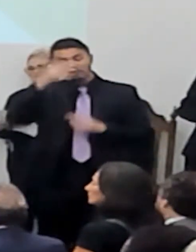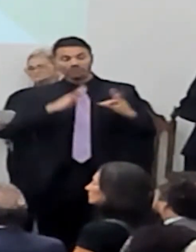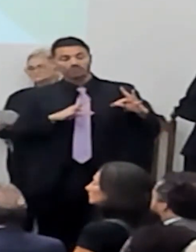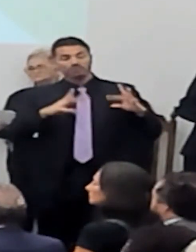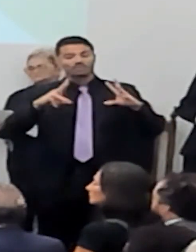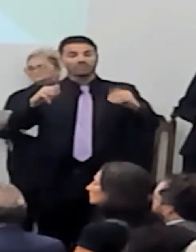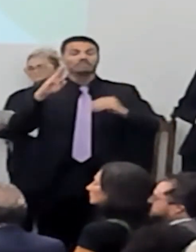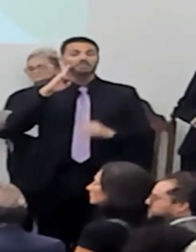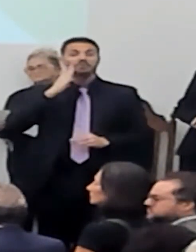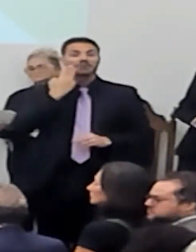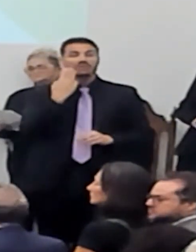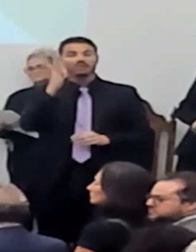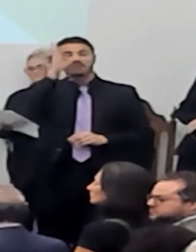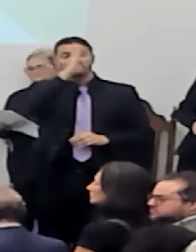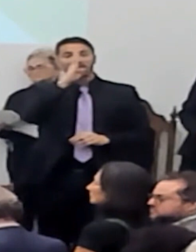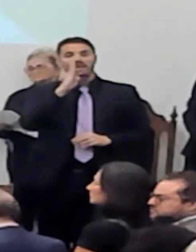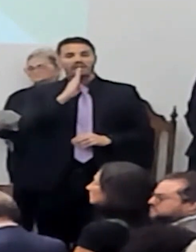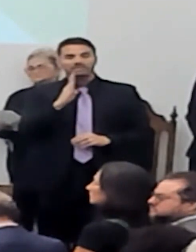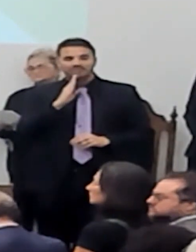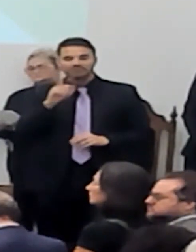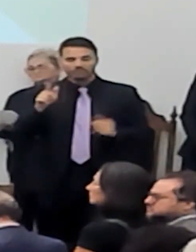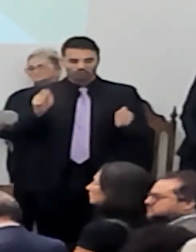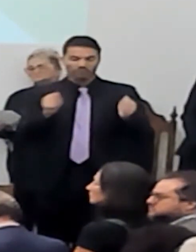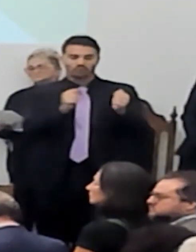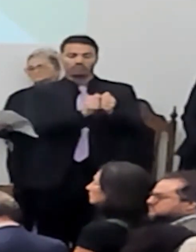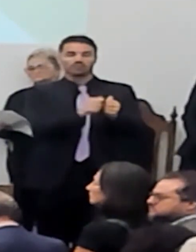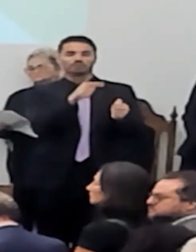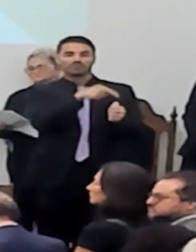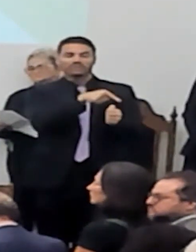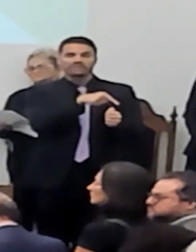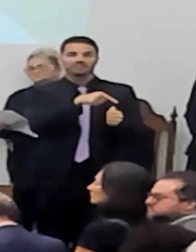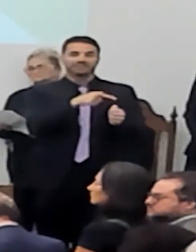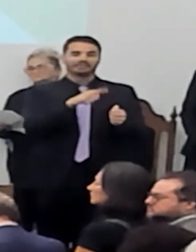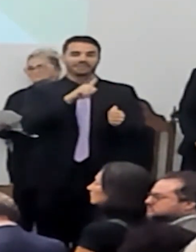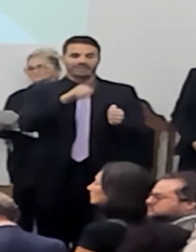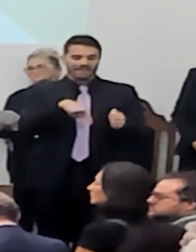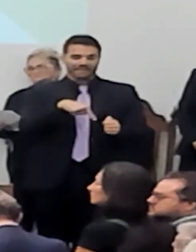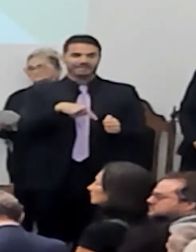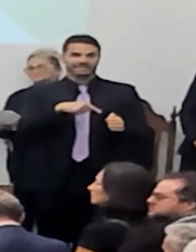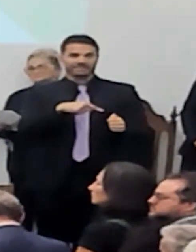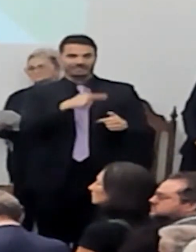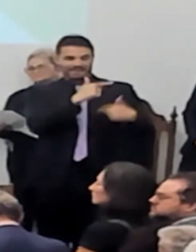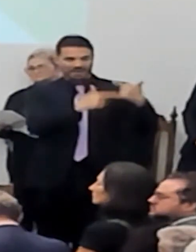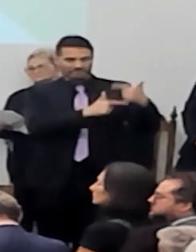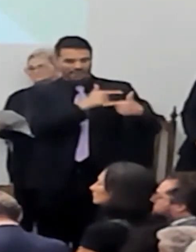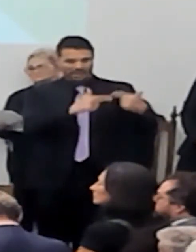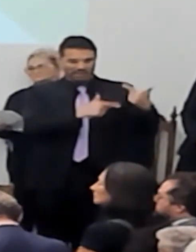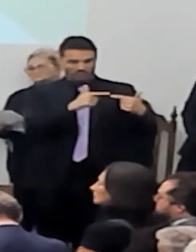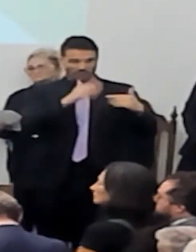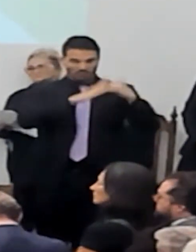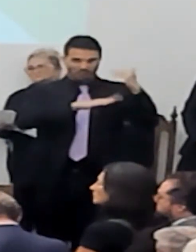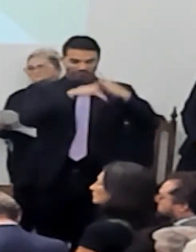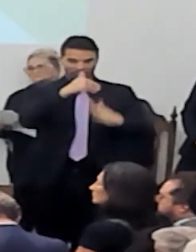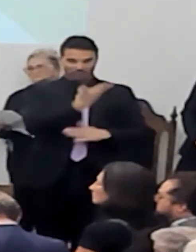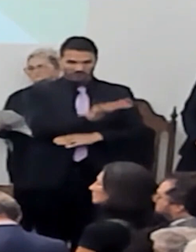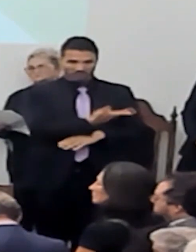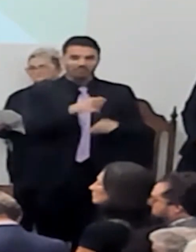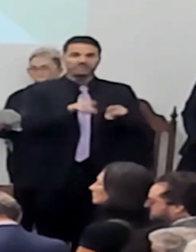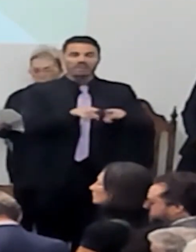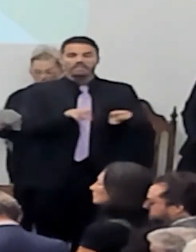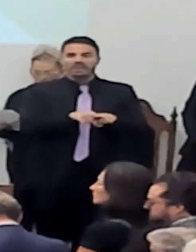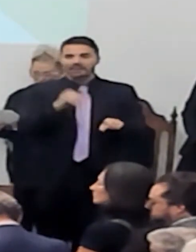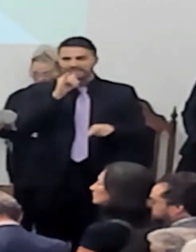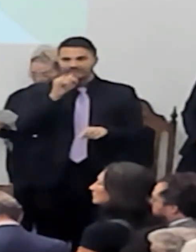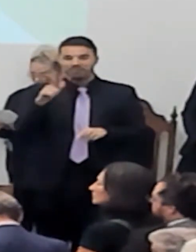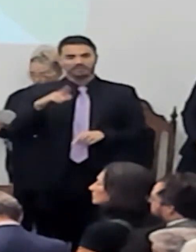vai rever a reforma trabalhista e regular as relações entre empresas de tecnologias e trabalhadores informais de aplicativos,